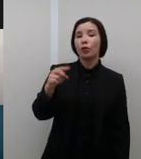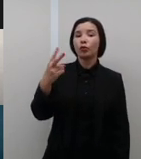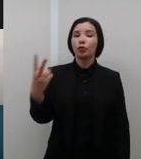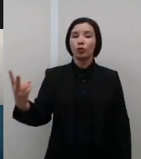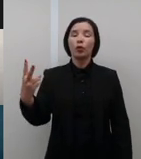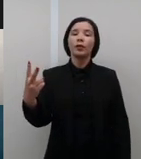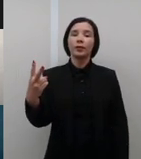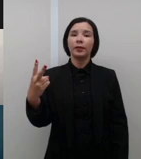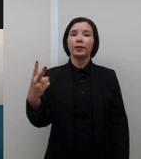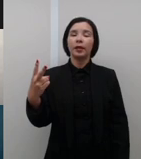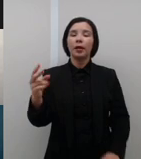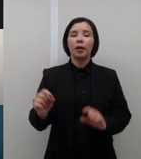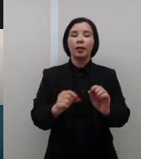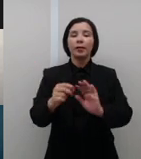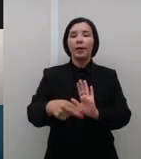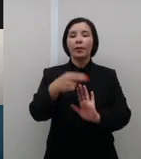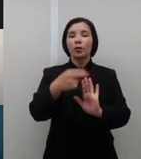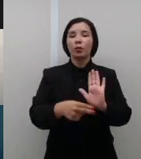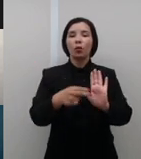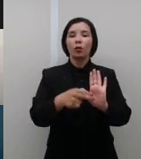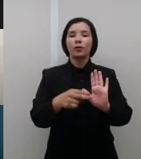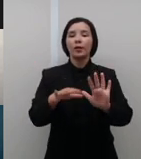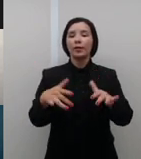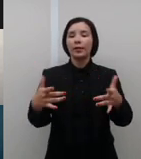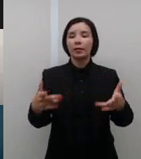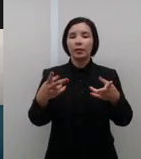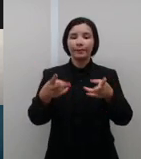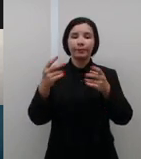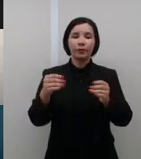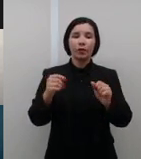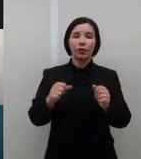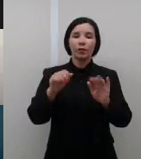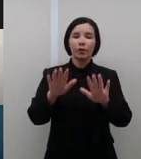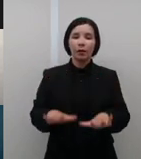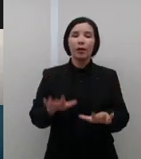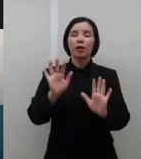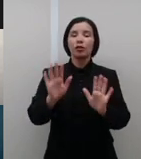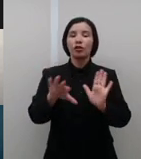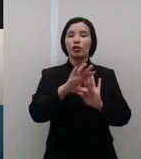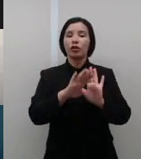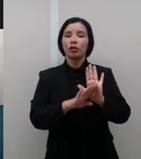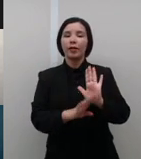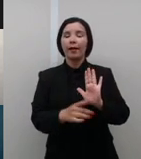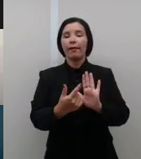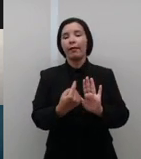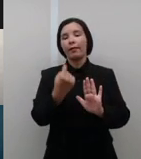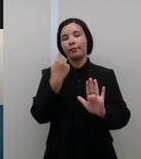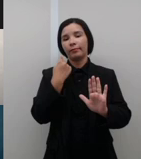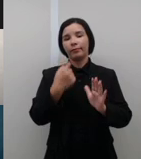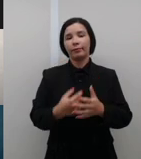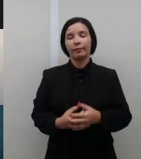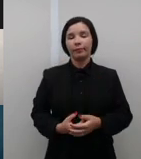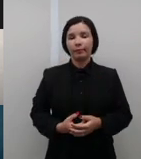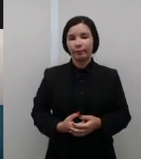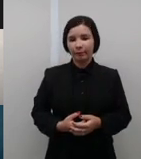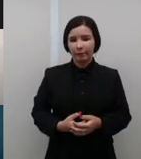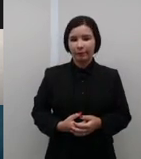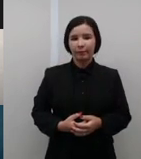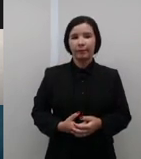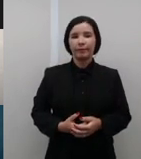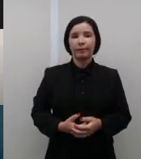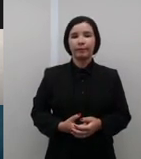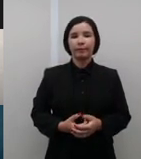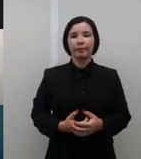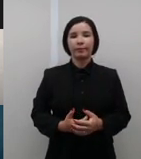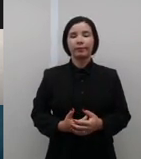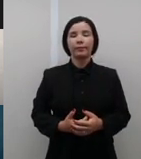resolução do CNJ, ficando estabelecido o que já estava delimitado naquele referido edital,